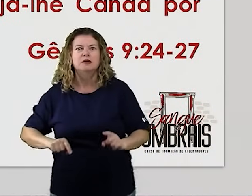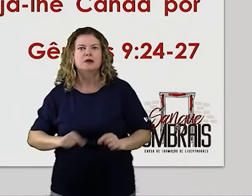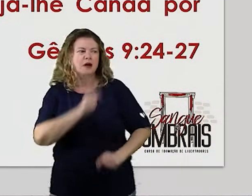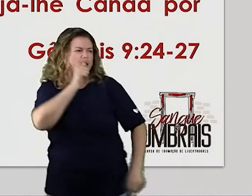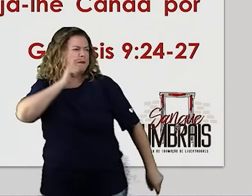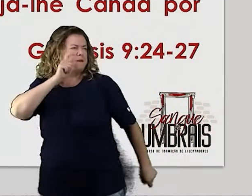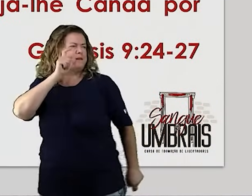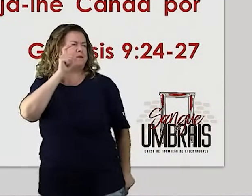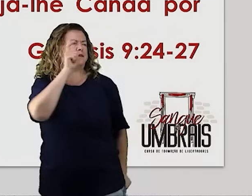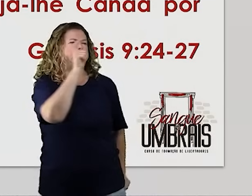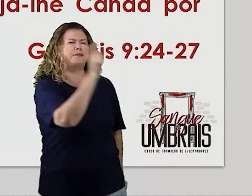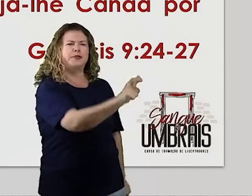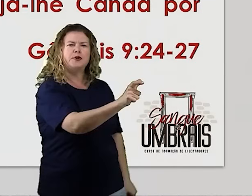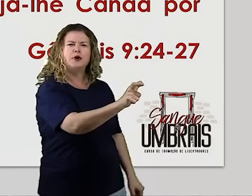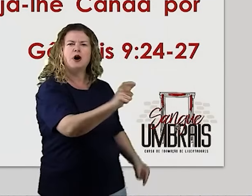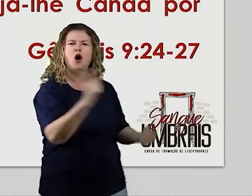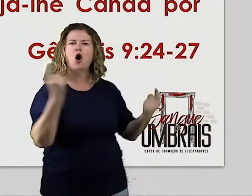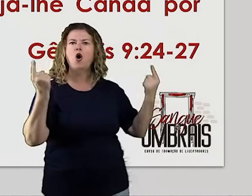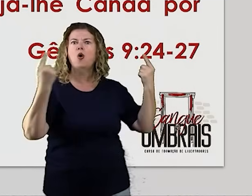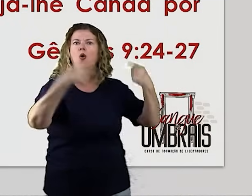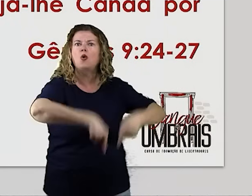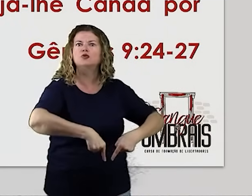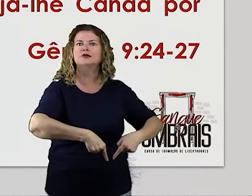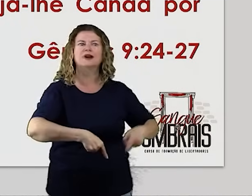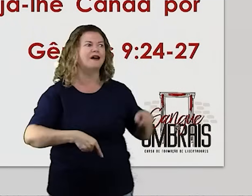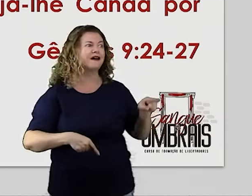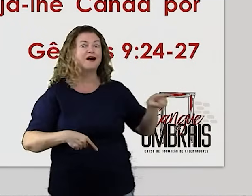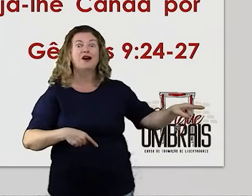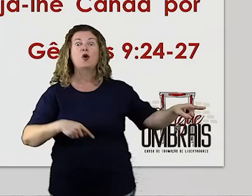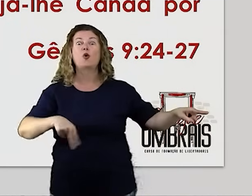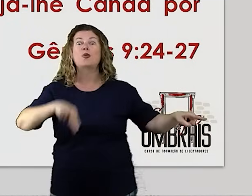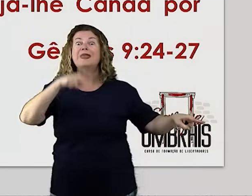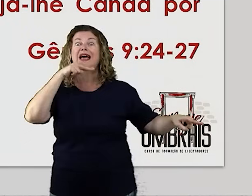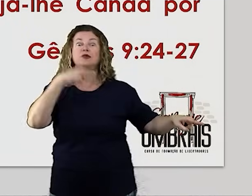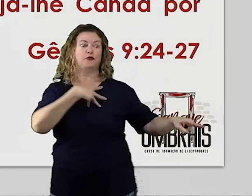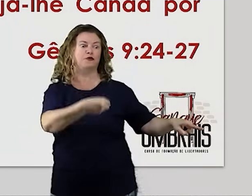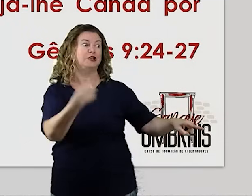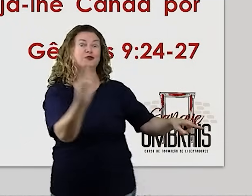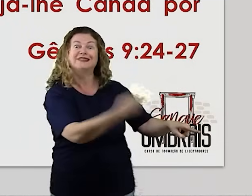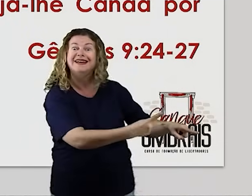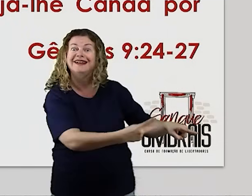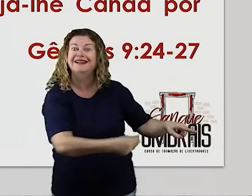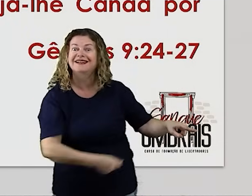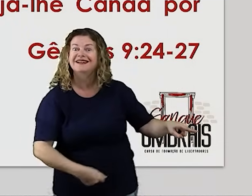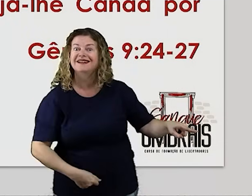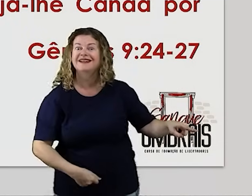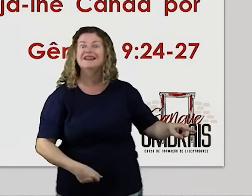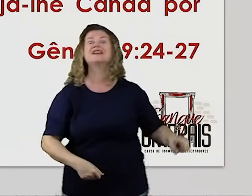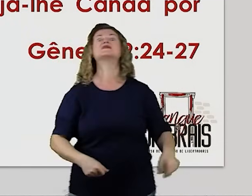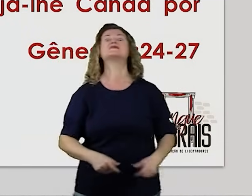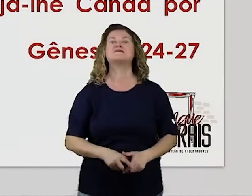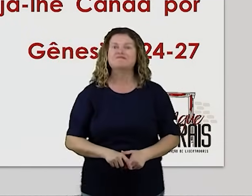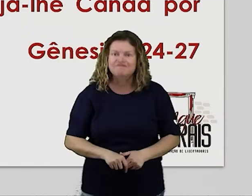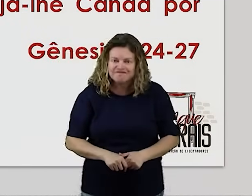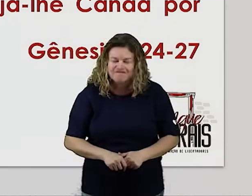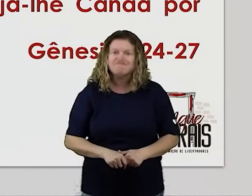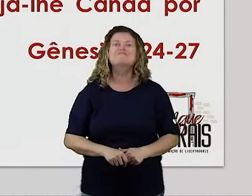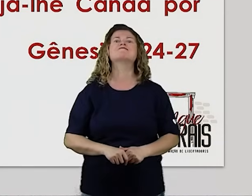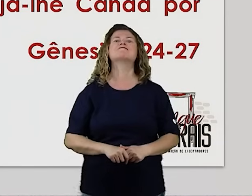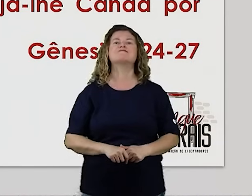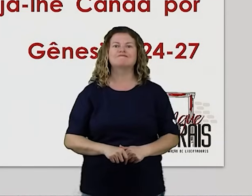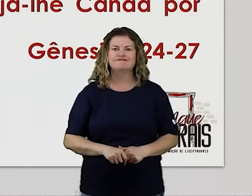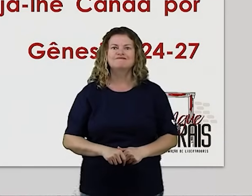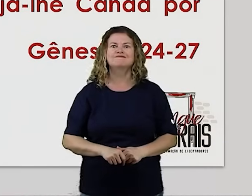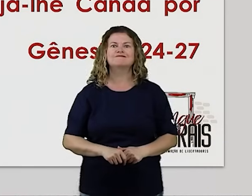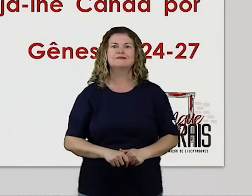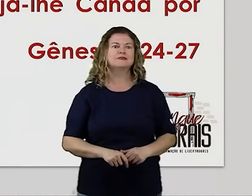servo dos servos seja os seus irmãos e disse bendito o Senhor Deus de 100 seja